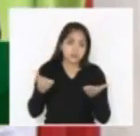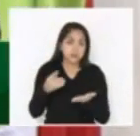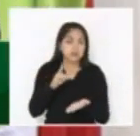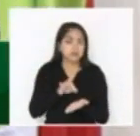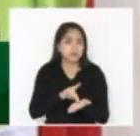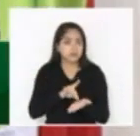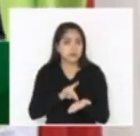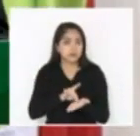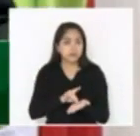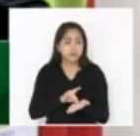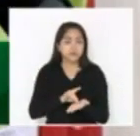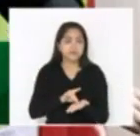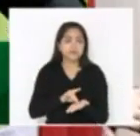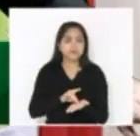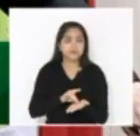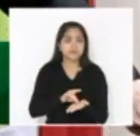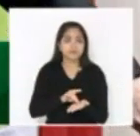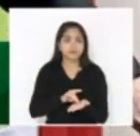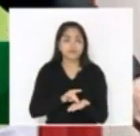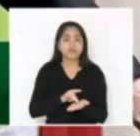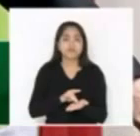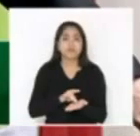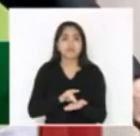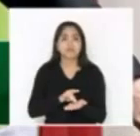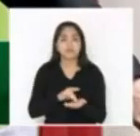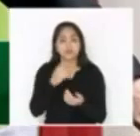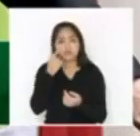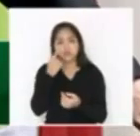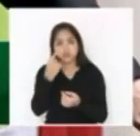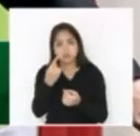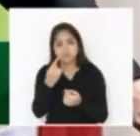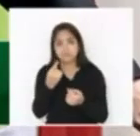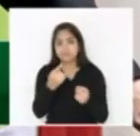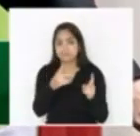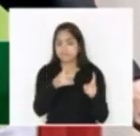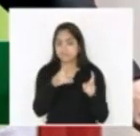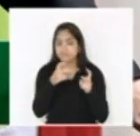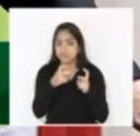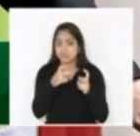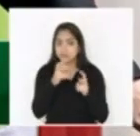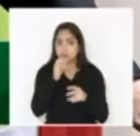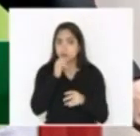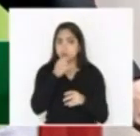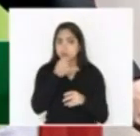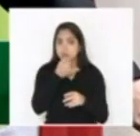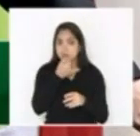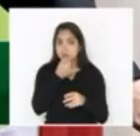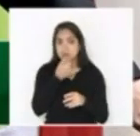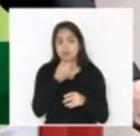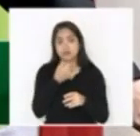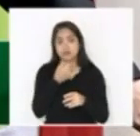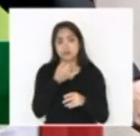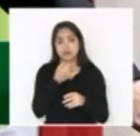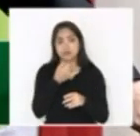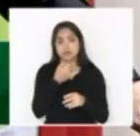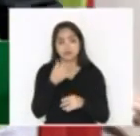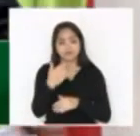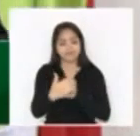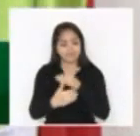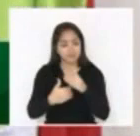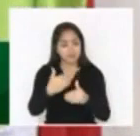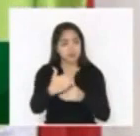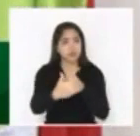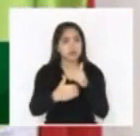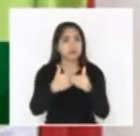deputado Mota, nós estamos assistindo com tristeza um processo